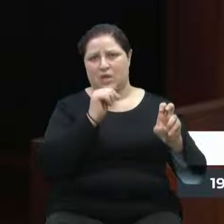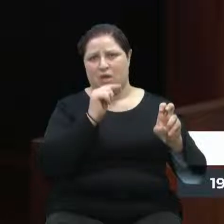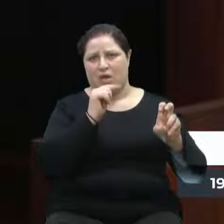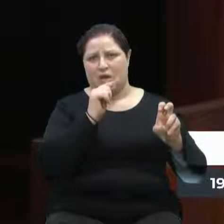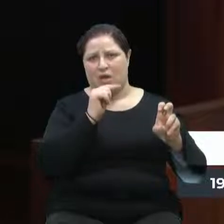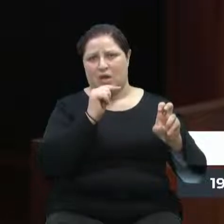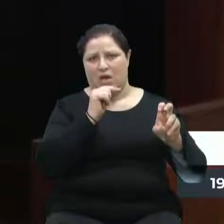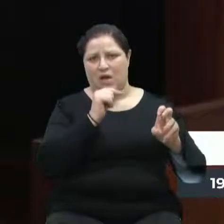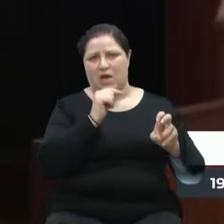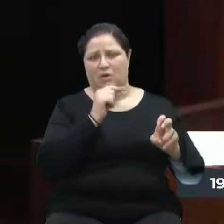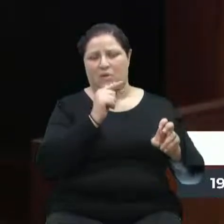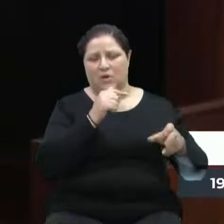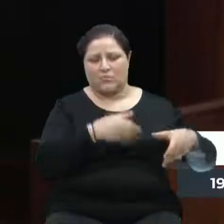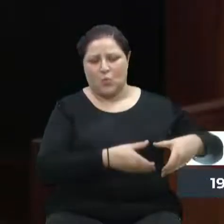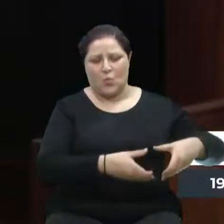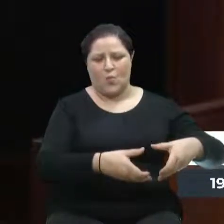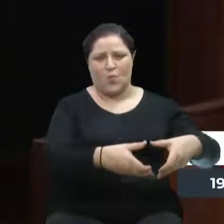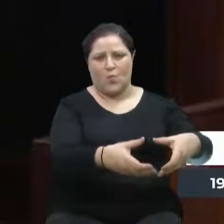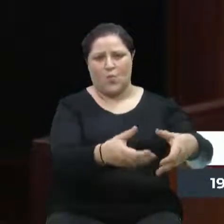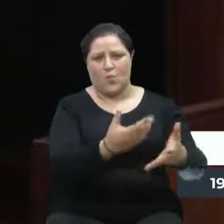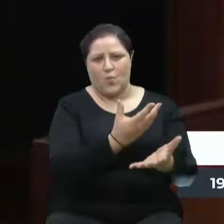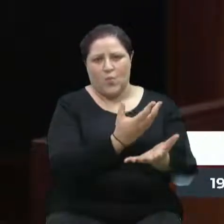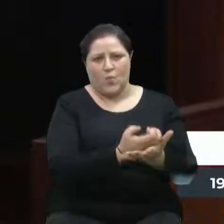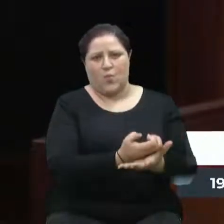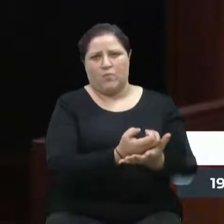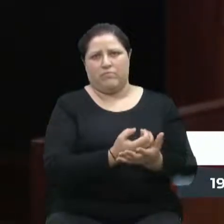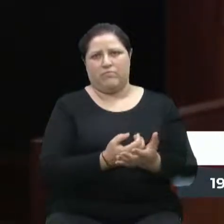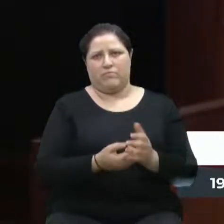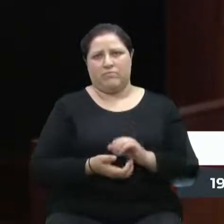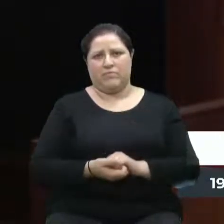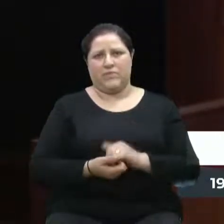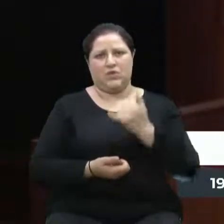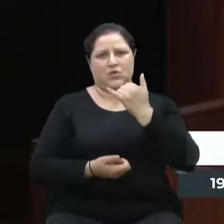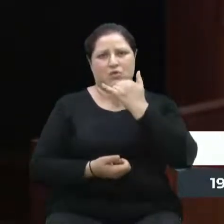de drenagem da rua. Desculpa, senhora presidente,